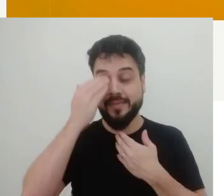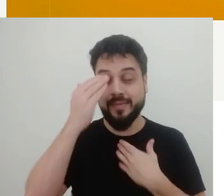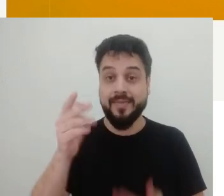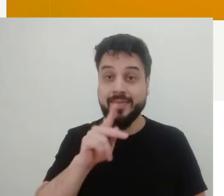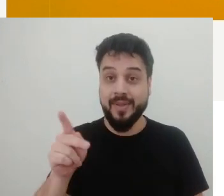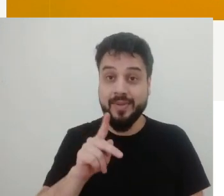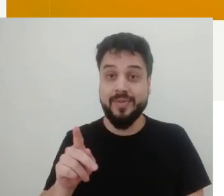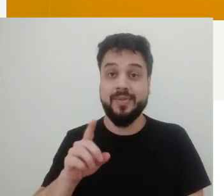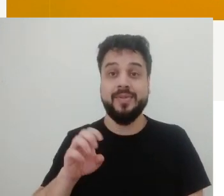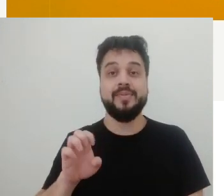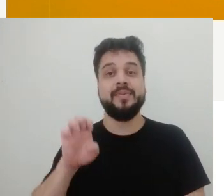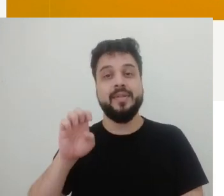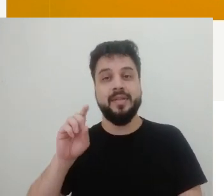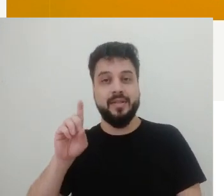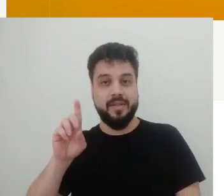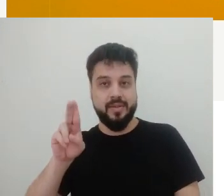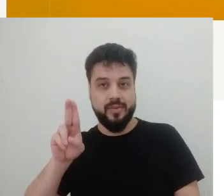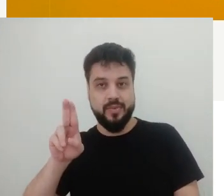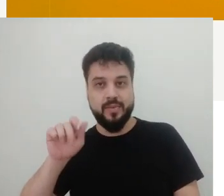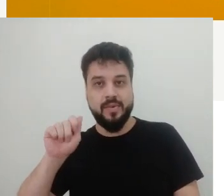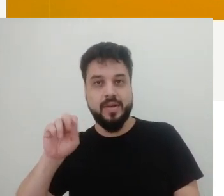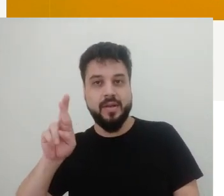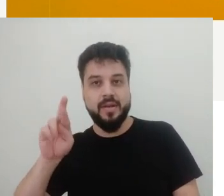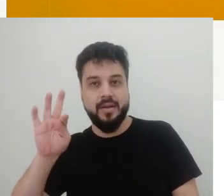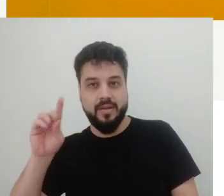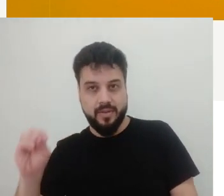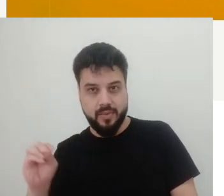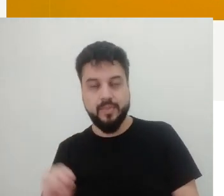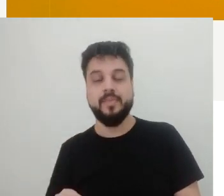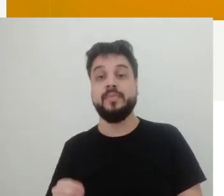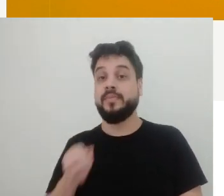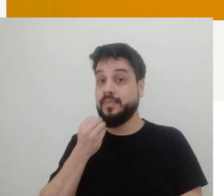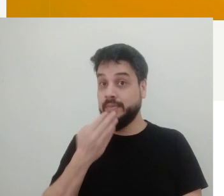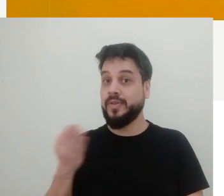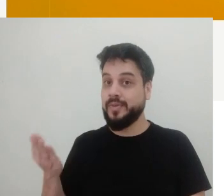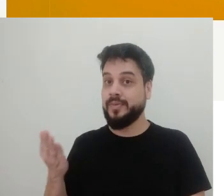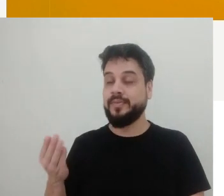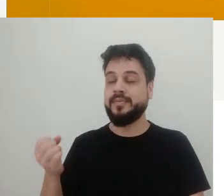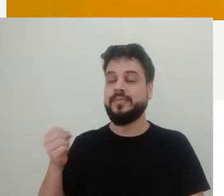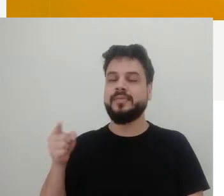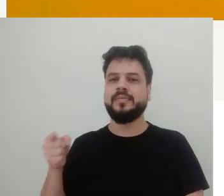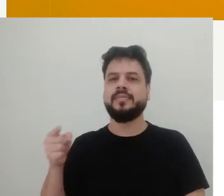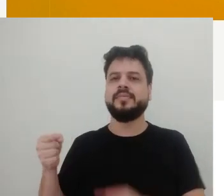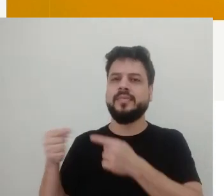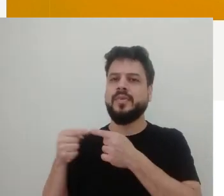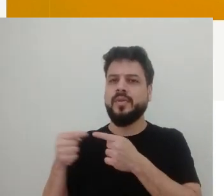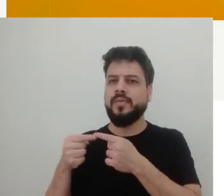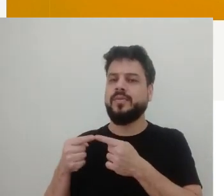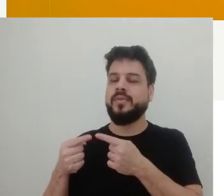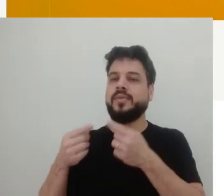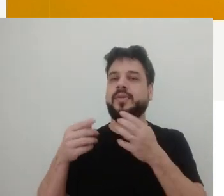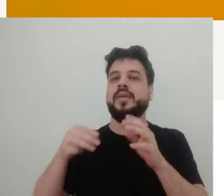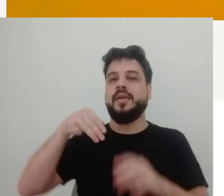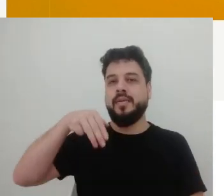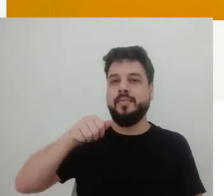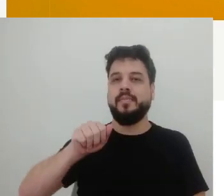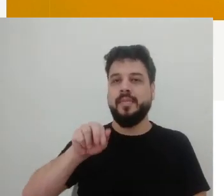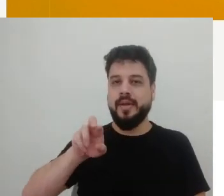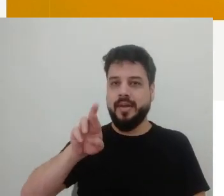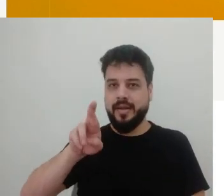deixar para fazer esses comentários mais para o final, mas muito obrigada pela sua participação, pela